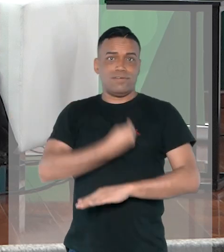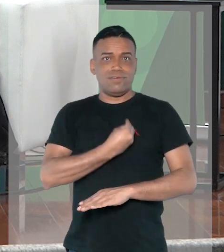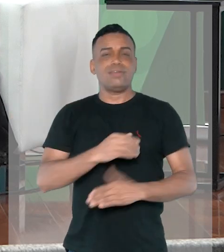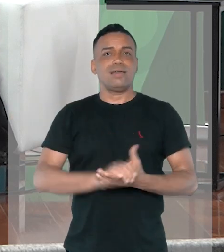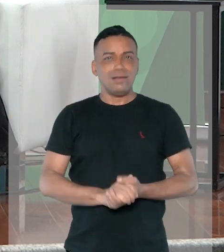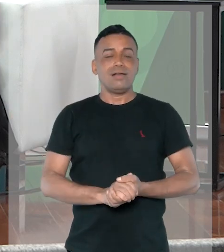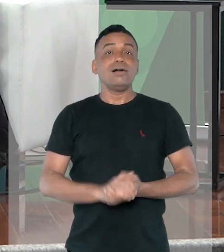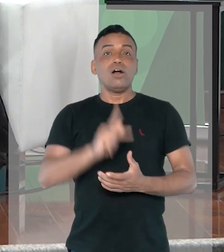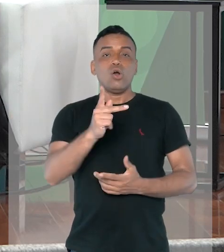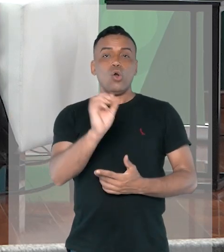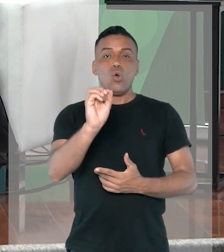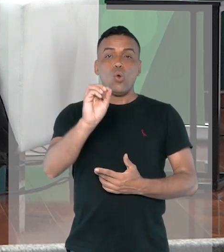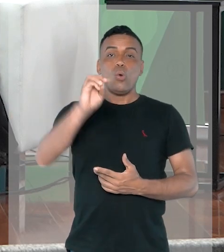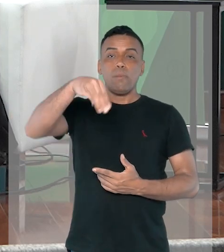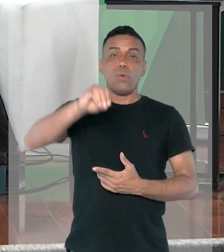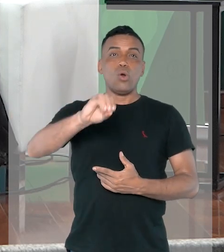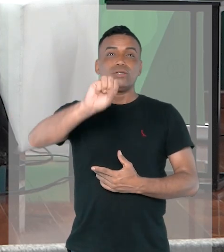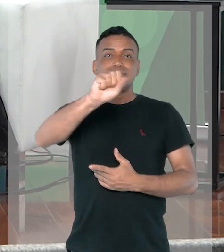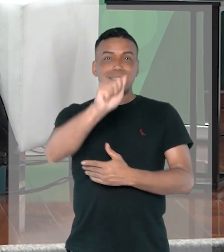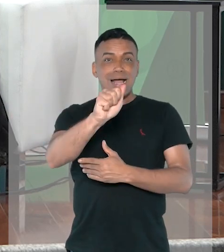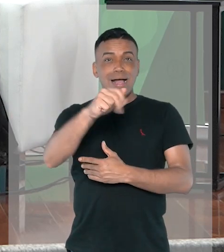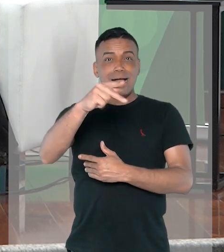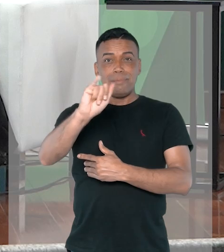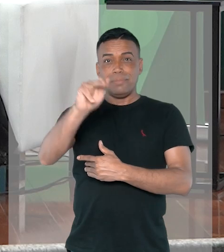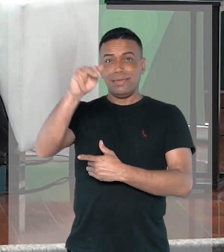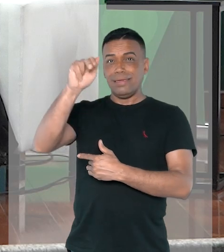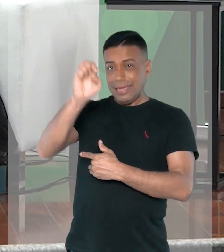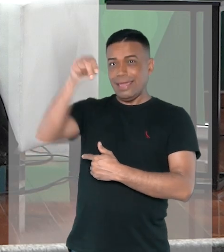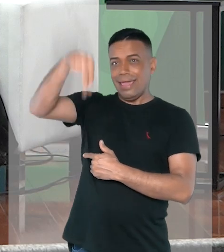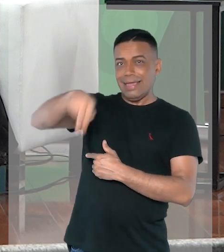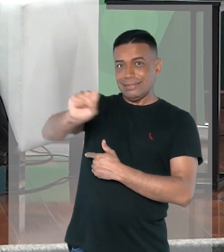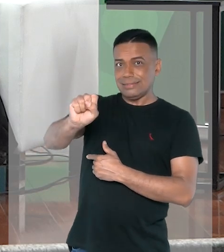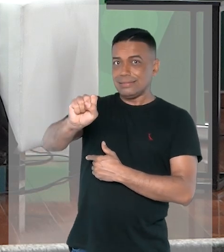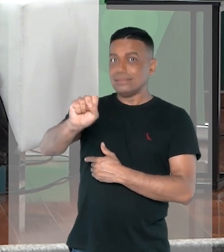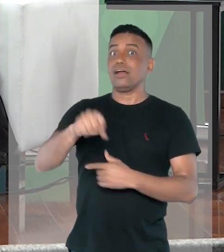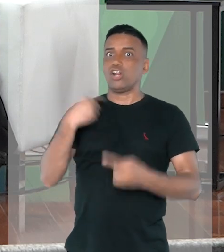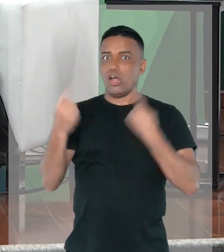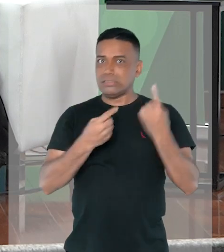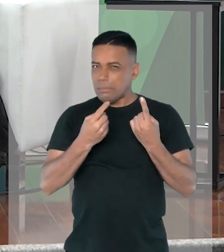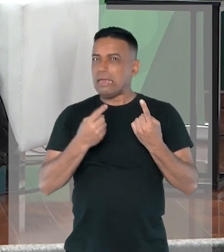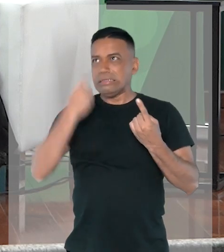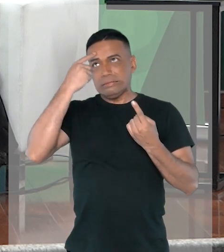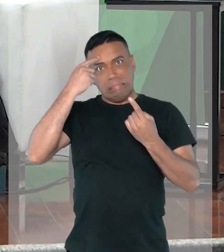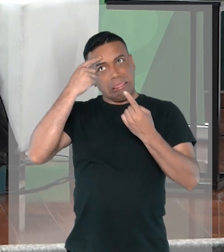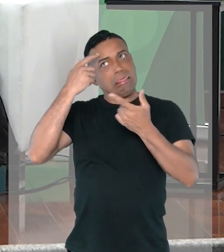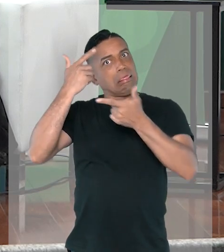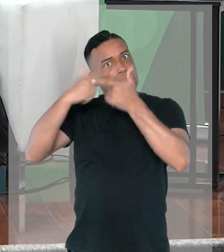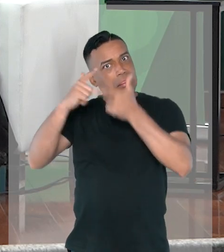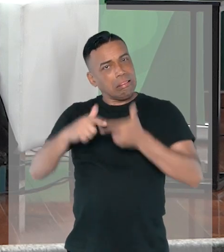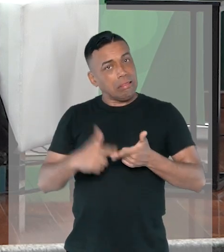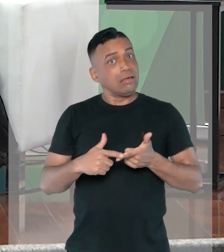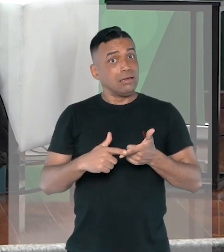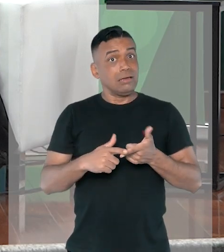Homo sapiens, homo demens. Que a gente também é demente, né? A gente faz coisas, não estão fazendo guerras, gente. Não estão